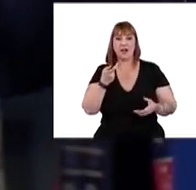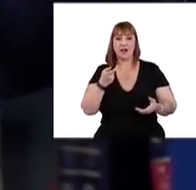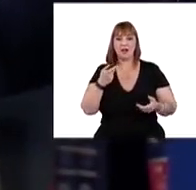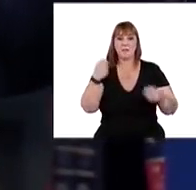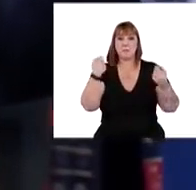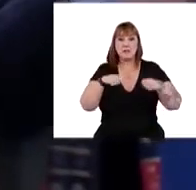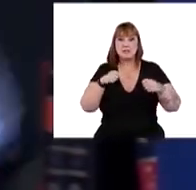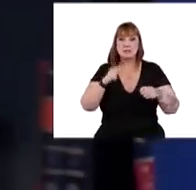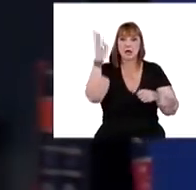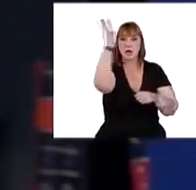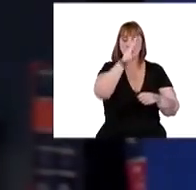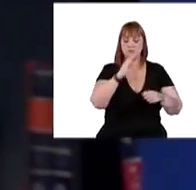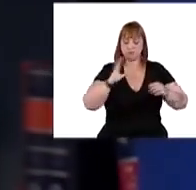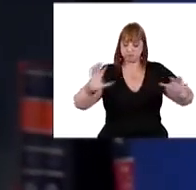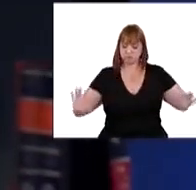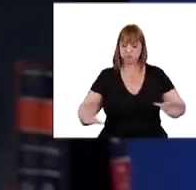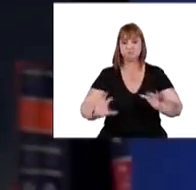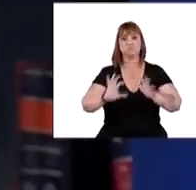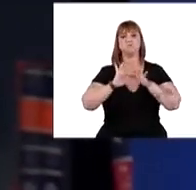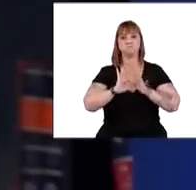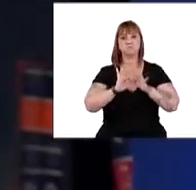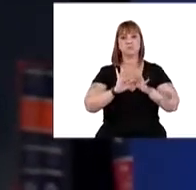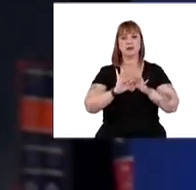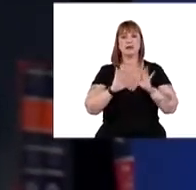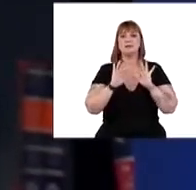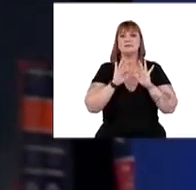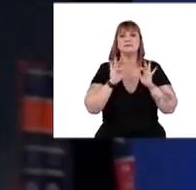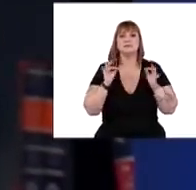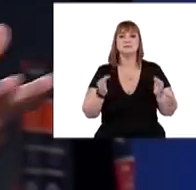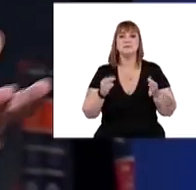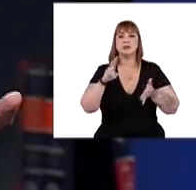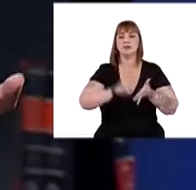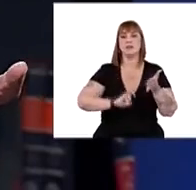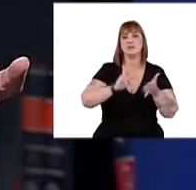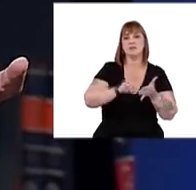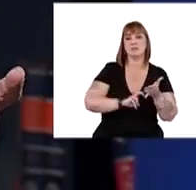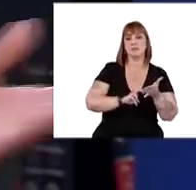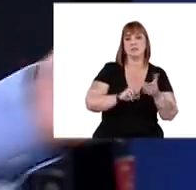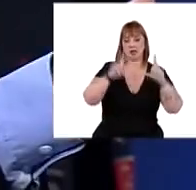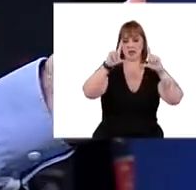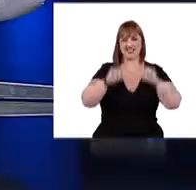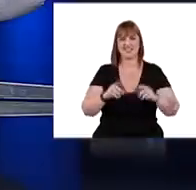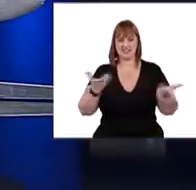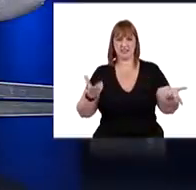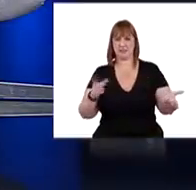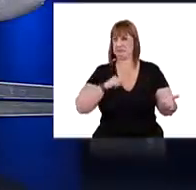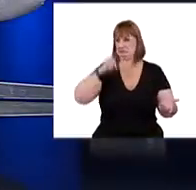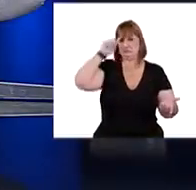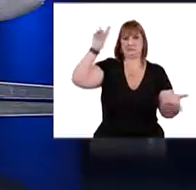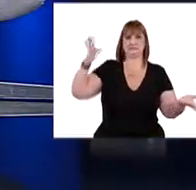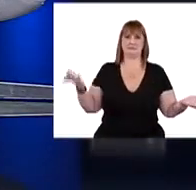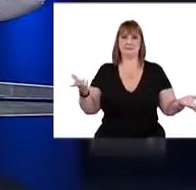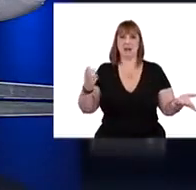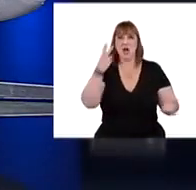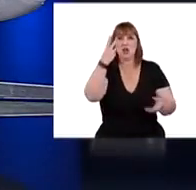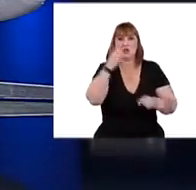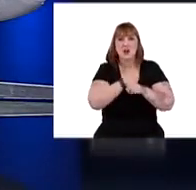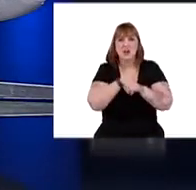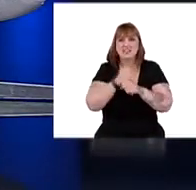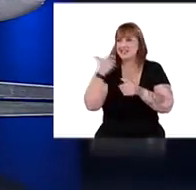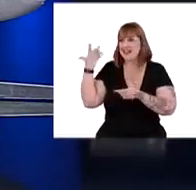que o Brasil se engaje numa simplificação tributária e redução de tributos. Meu Deus, eles estão lá há 2